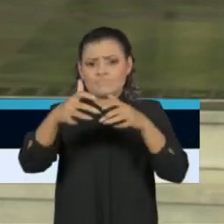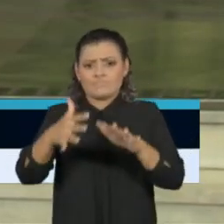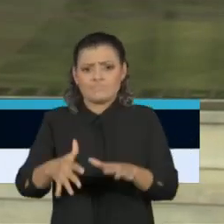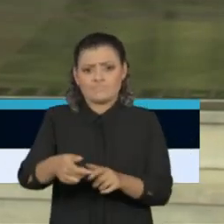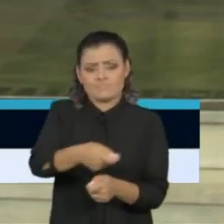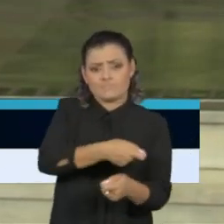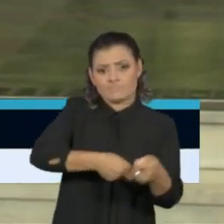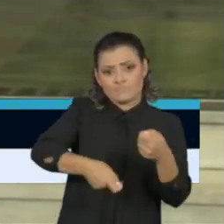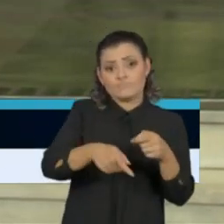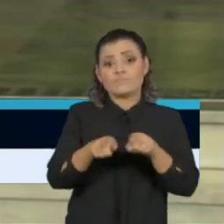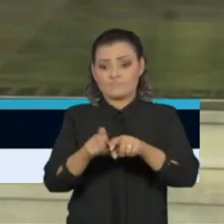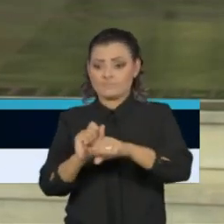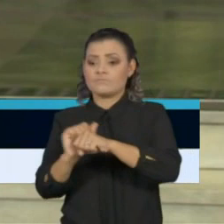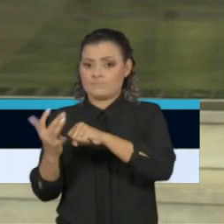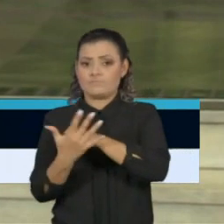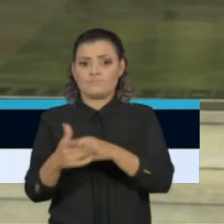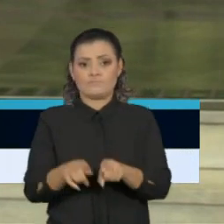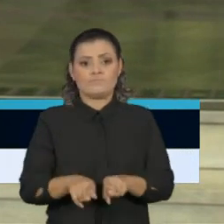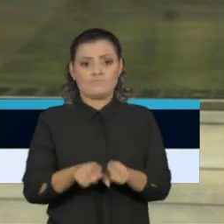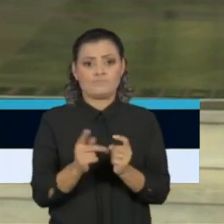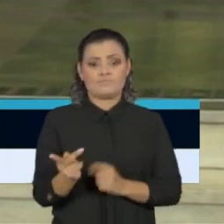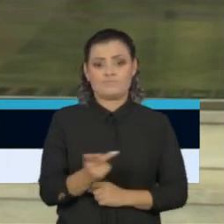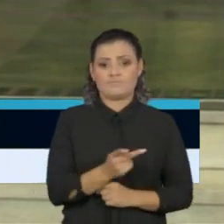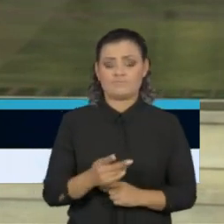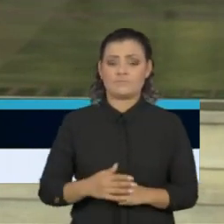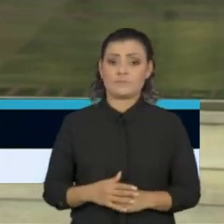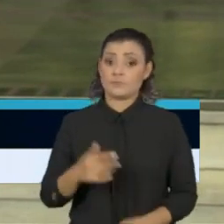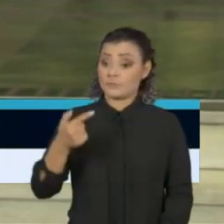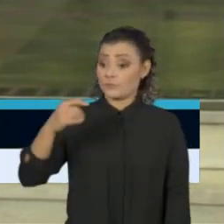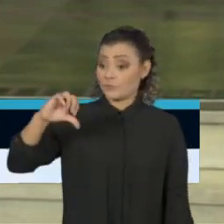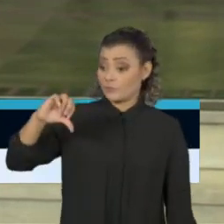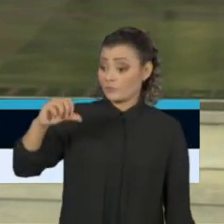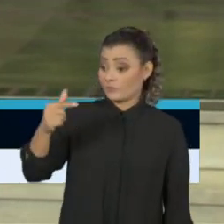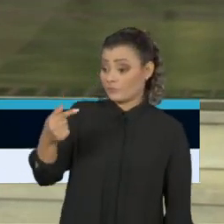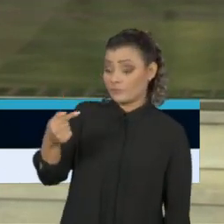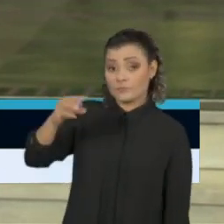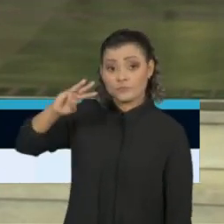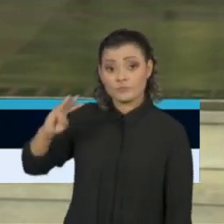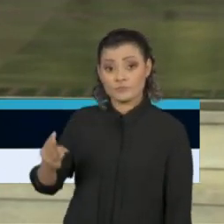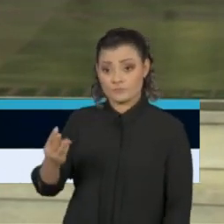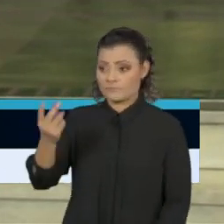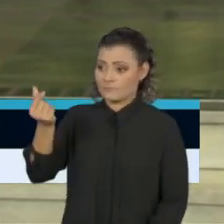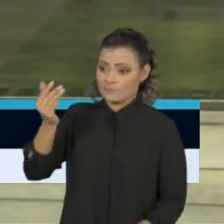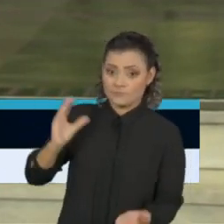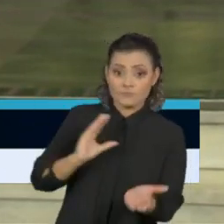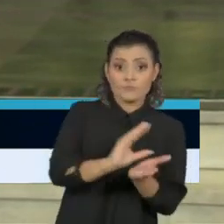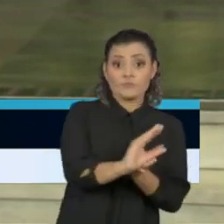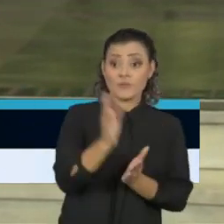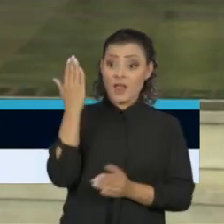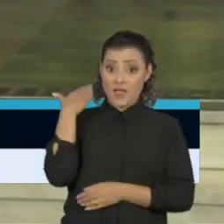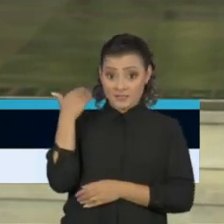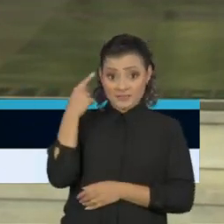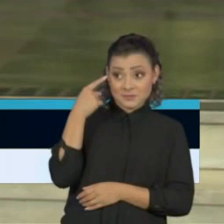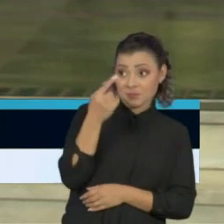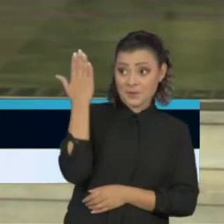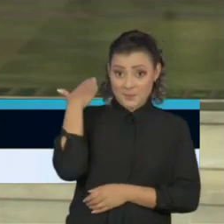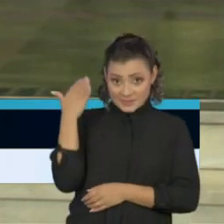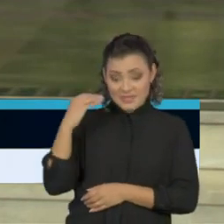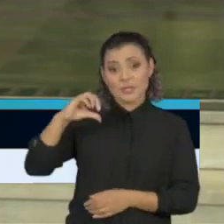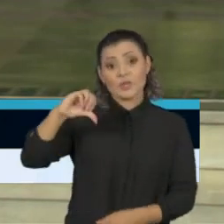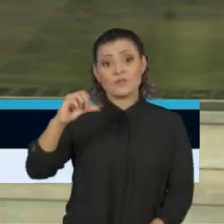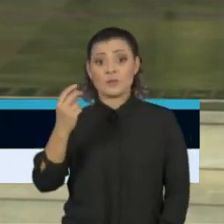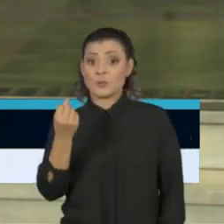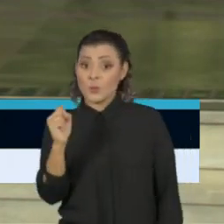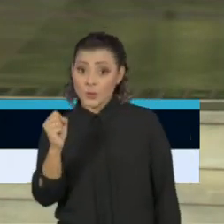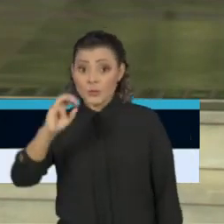crise do coronavírus. Estes 97 milhões somam-se aos 98 milhões que arrecadamos na